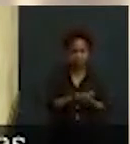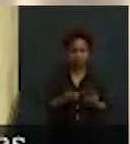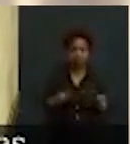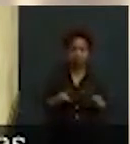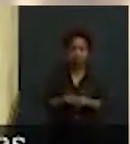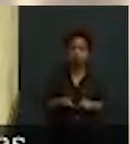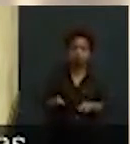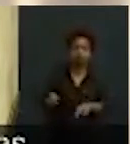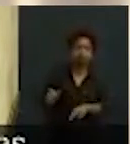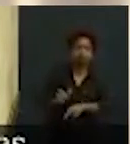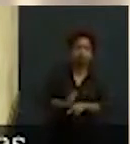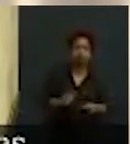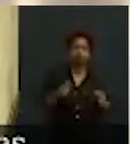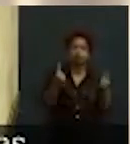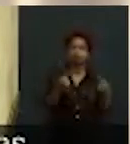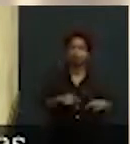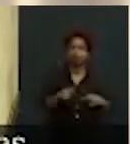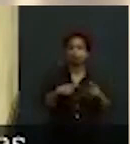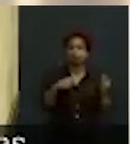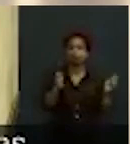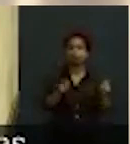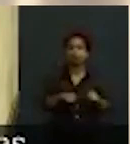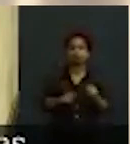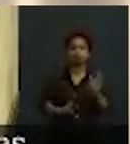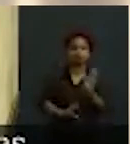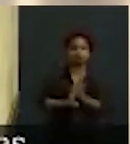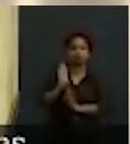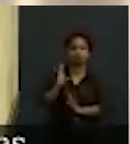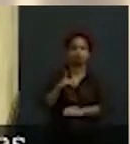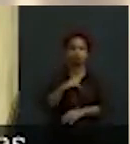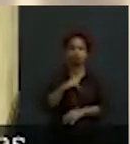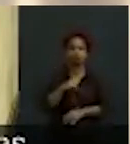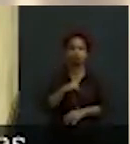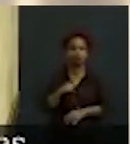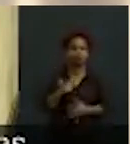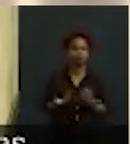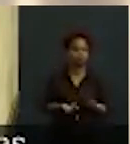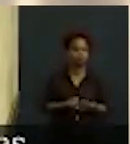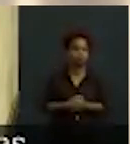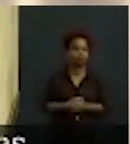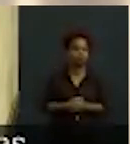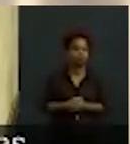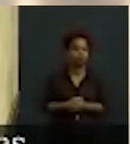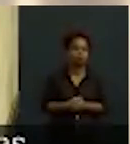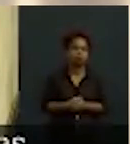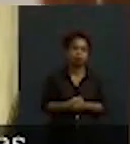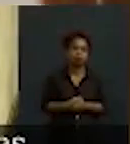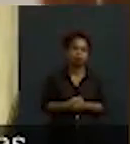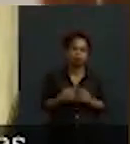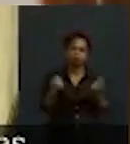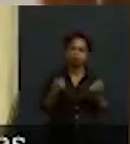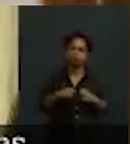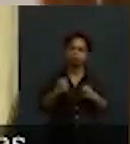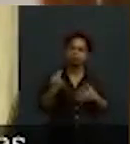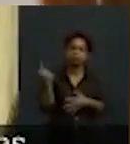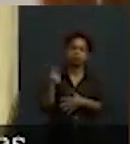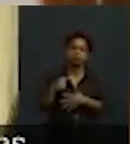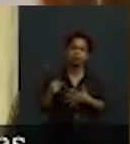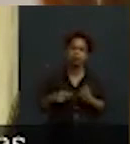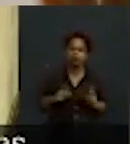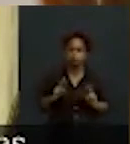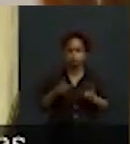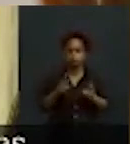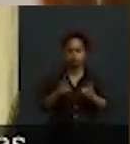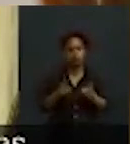a aposta na capacidade de superação e na resiliência, com as quais precisaremos continuar